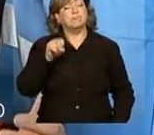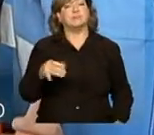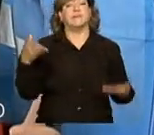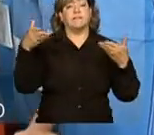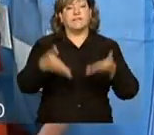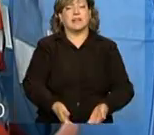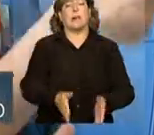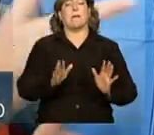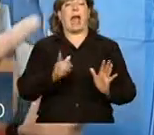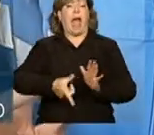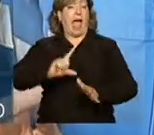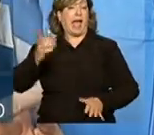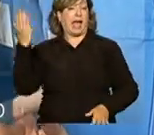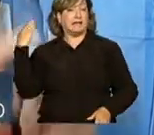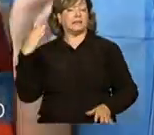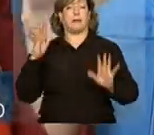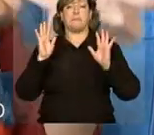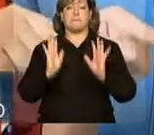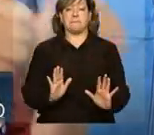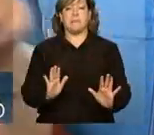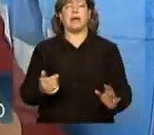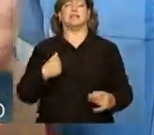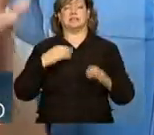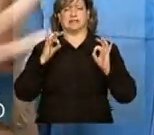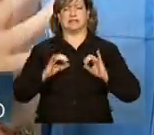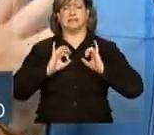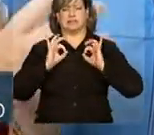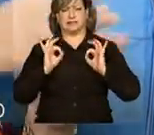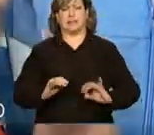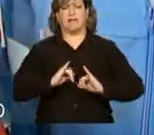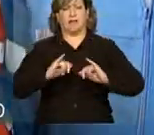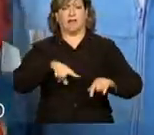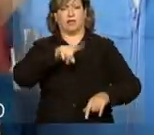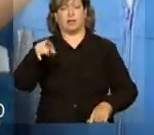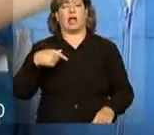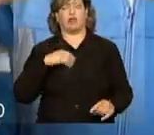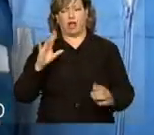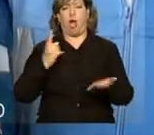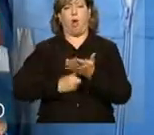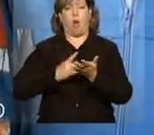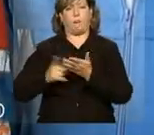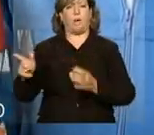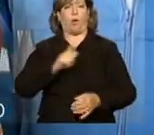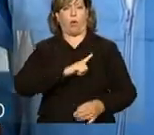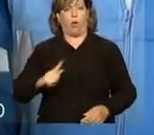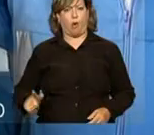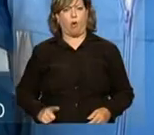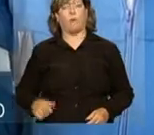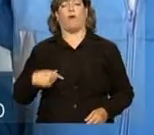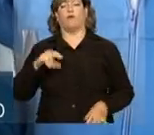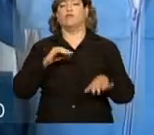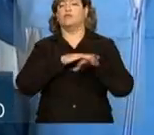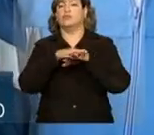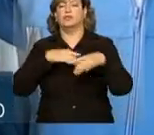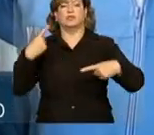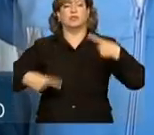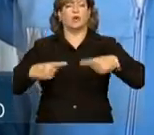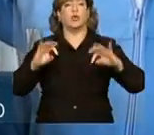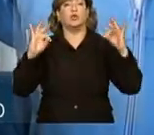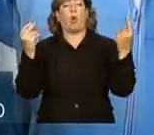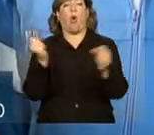Agora, quero assegurar para vocês que virei aqui, já combinei com o governador. E aí eu vou discutir